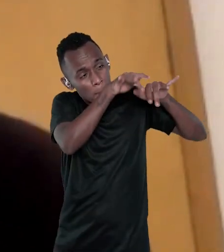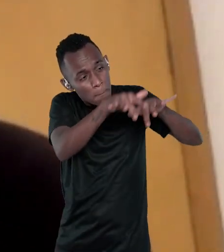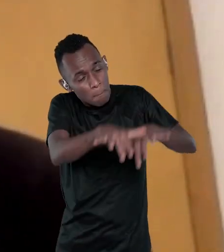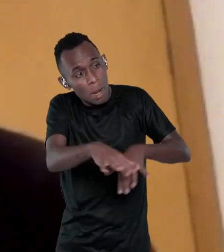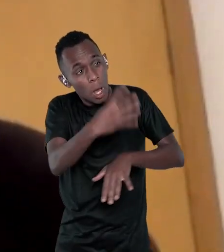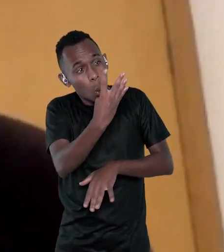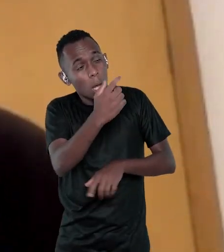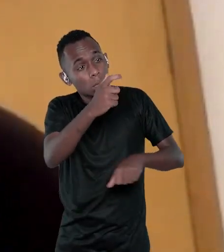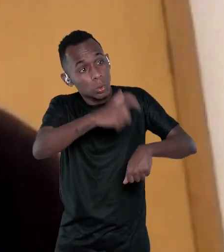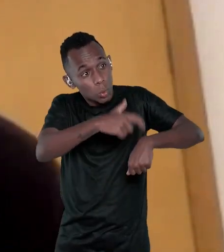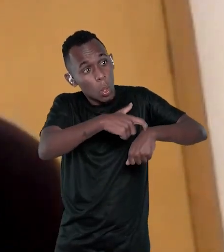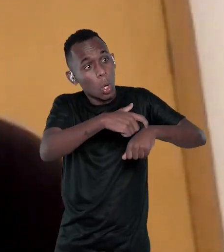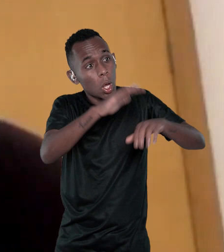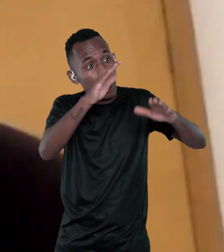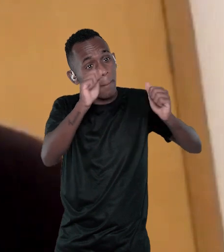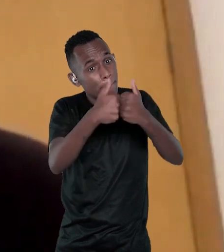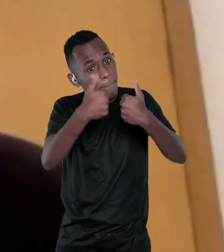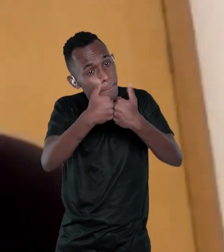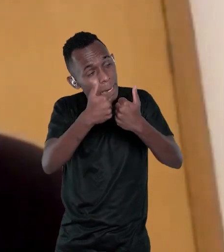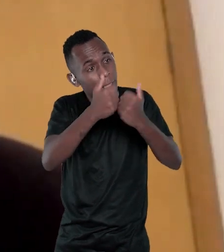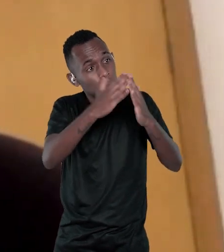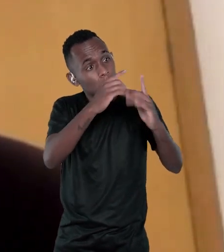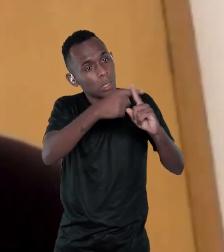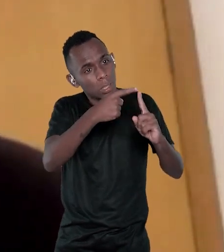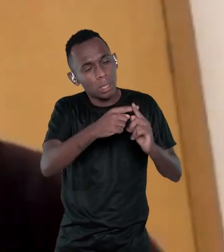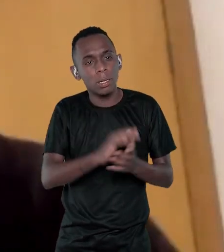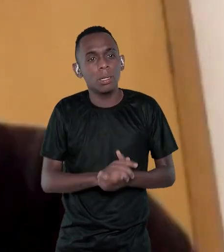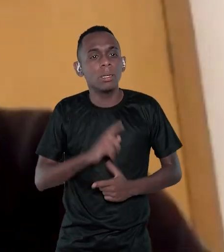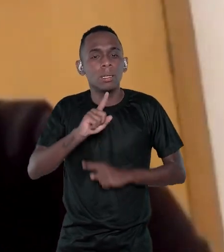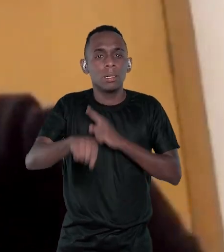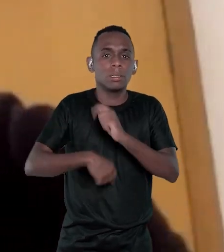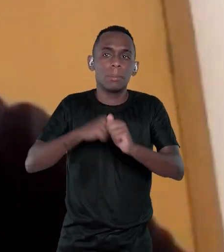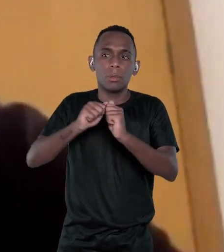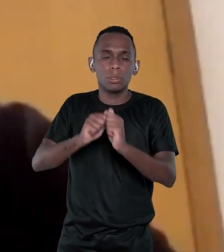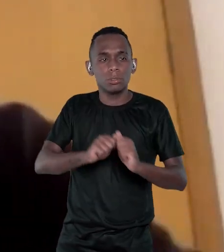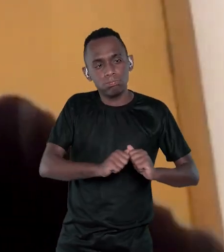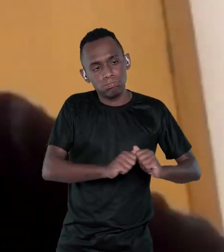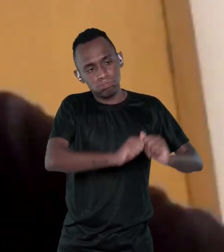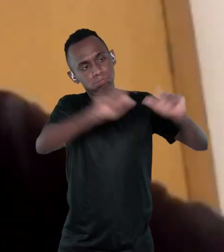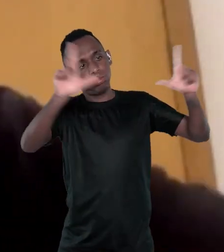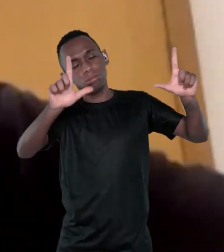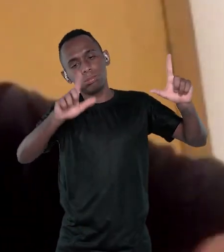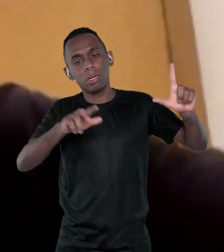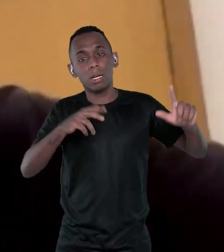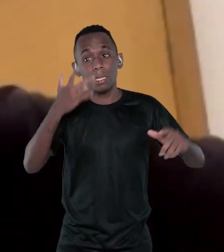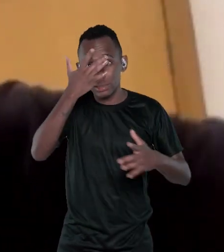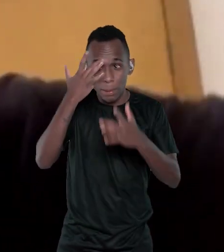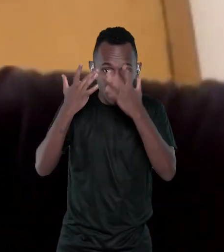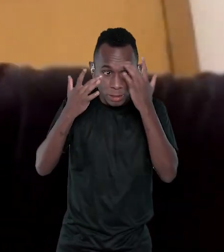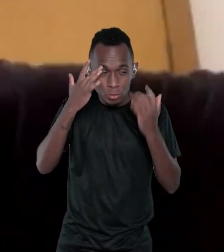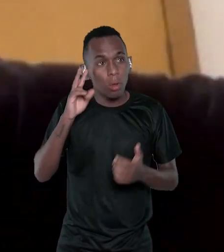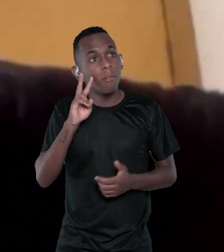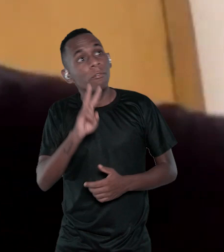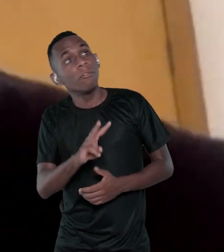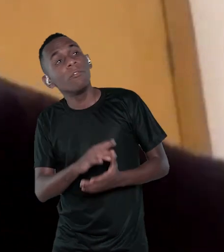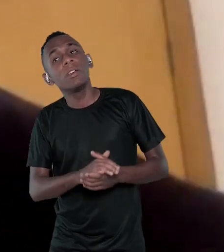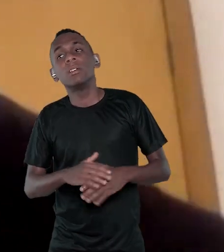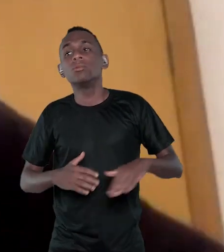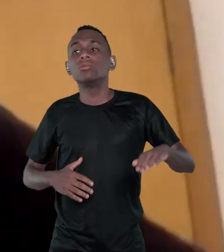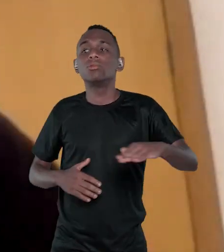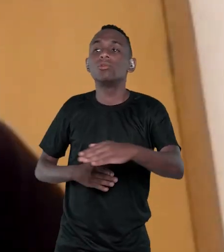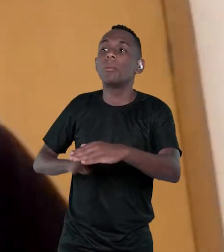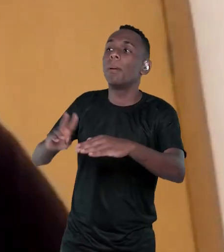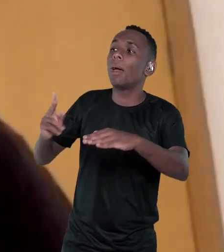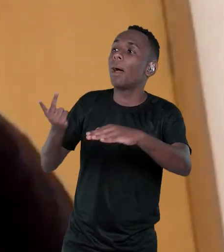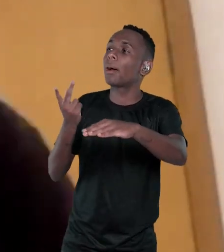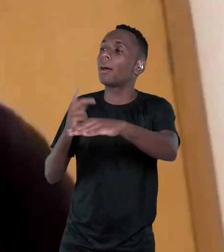4 horas, Igreja Boa Viagem. Entendeu? Aí saía o nosso outdoor ambulante,